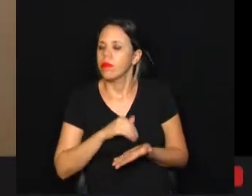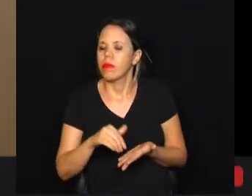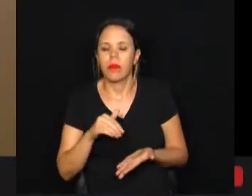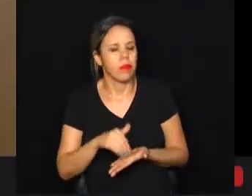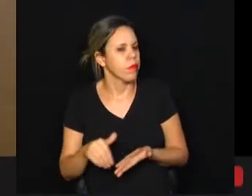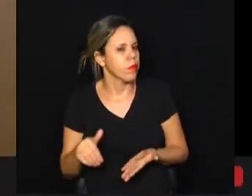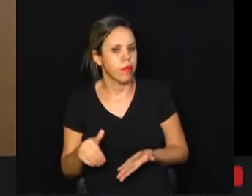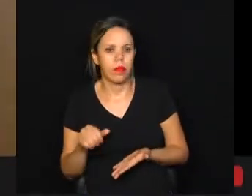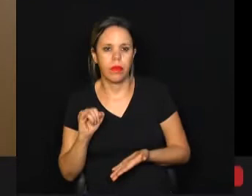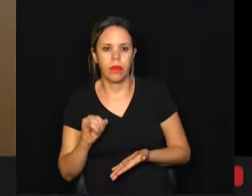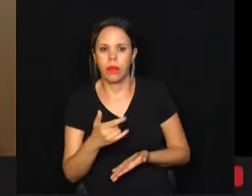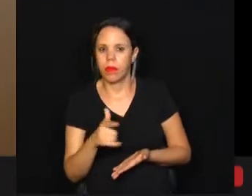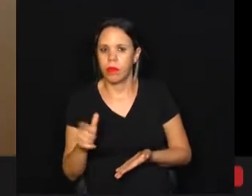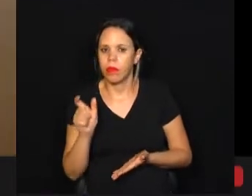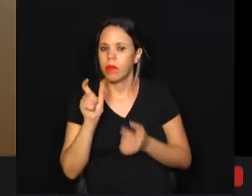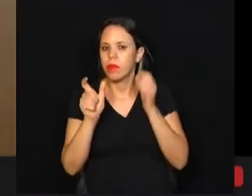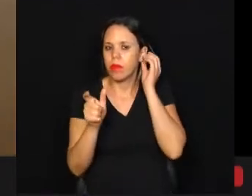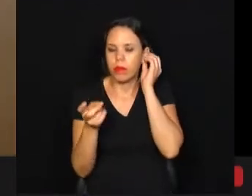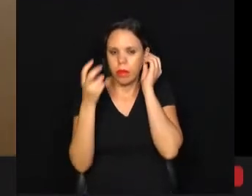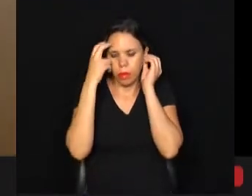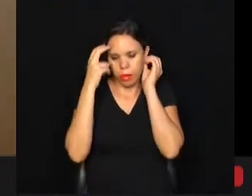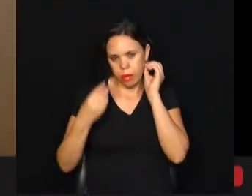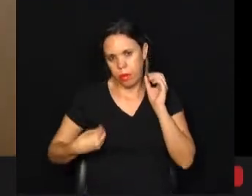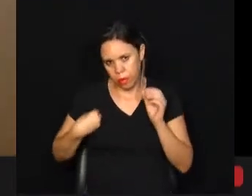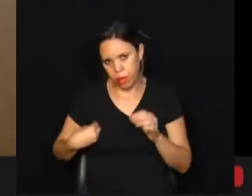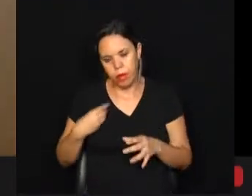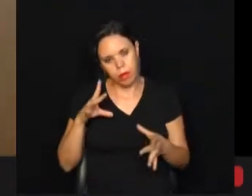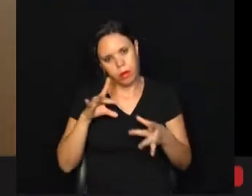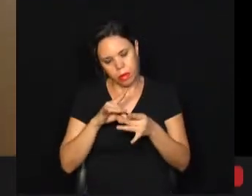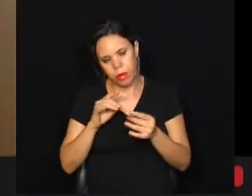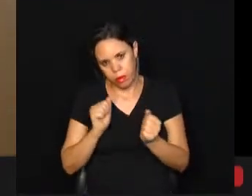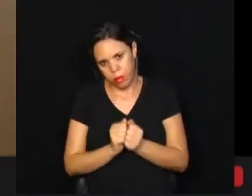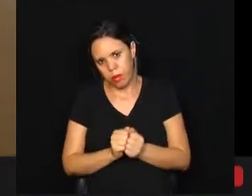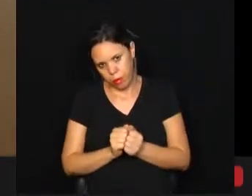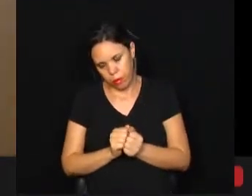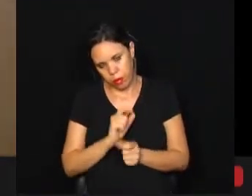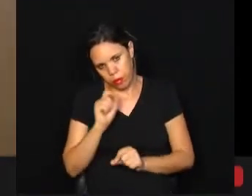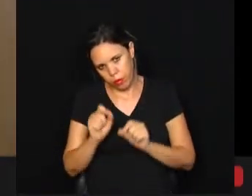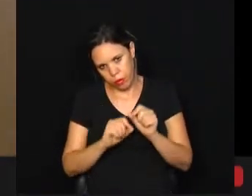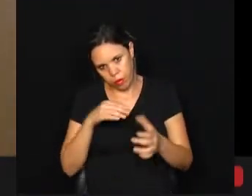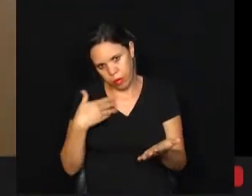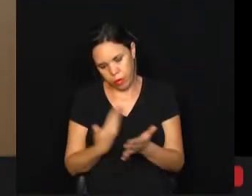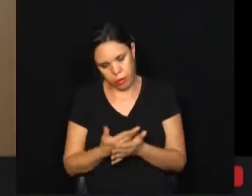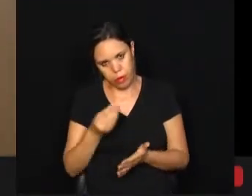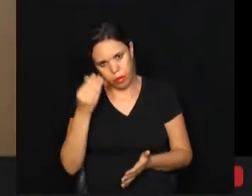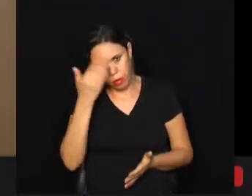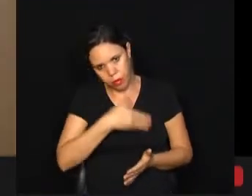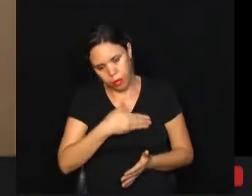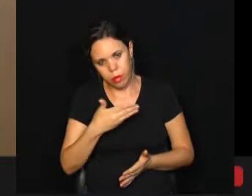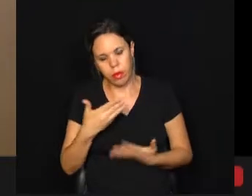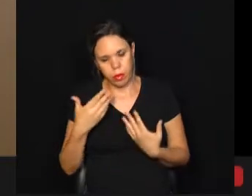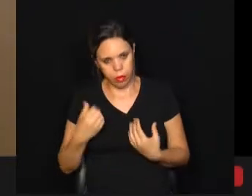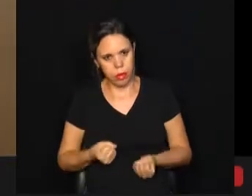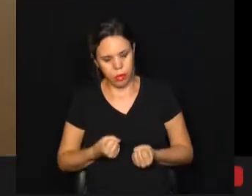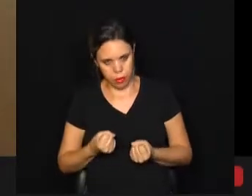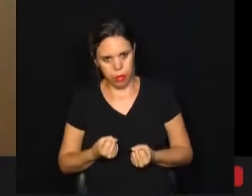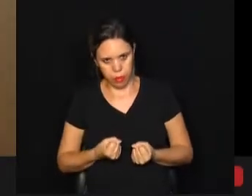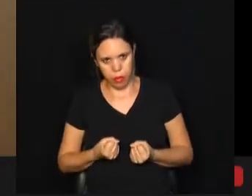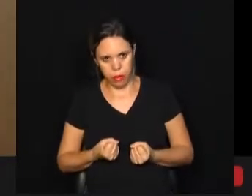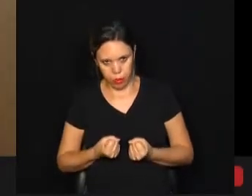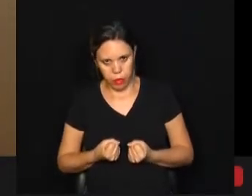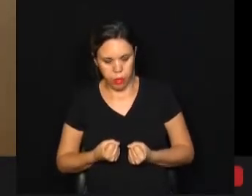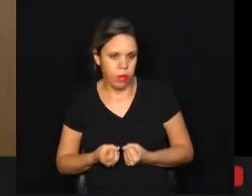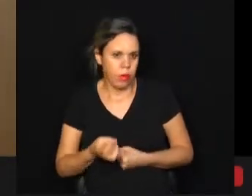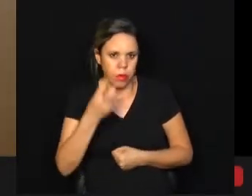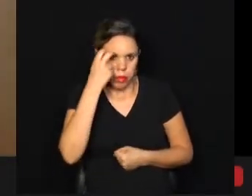secretaria, sem que a palavra cultura não estivesse presente. O que atesta o reconhecimento de que a